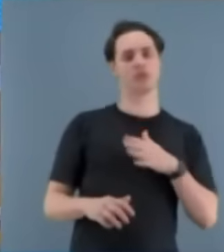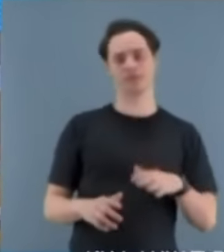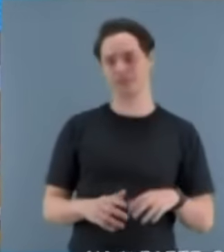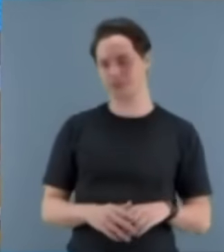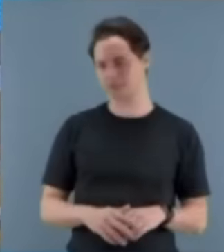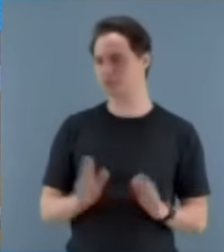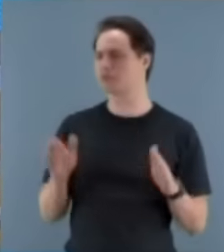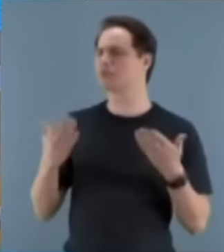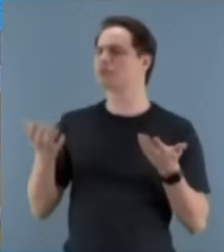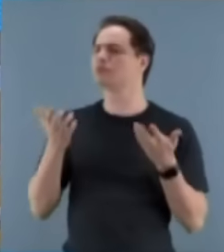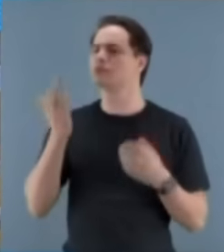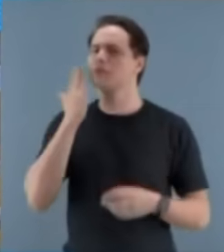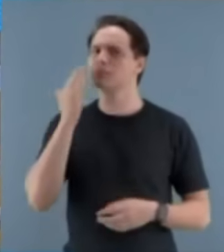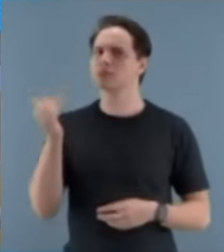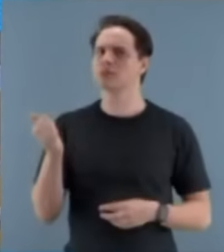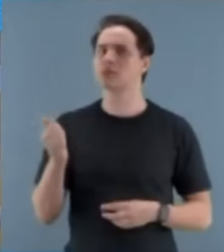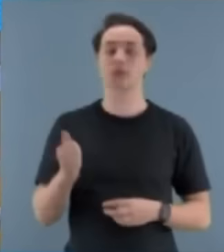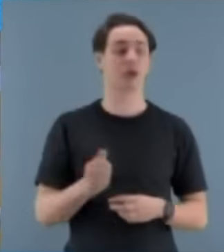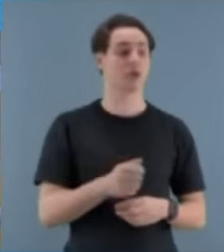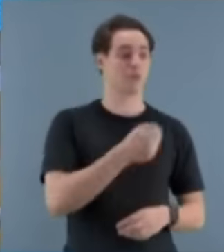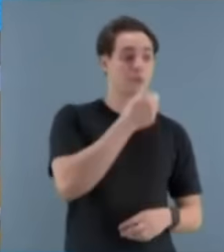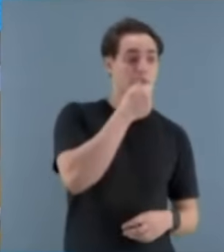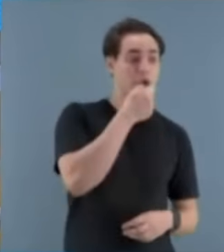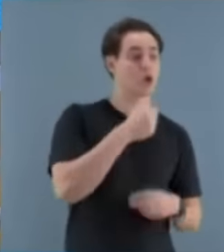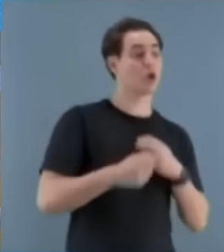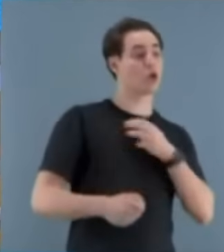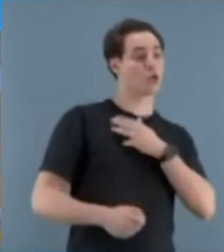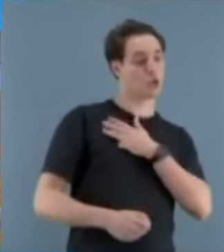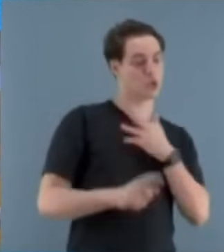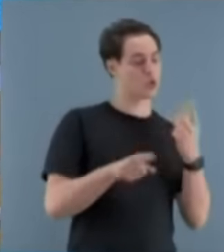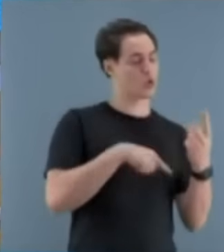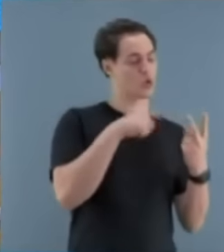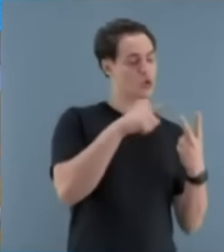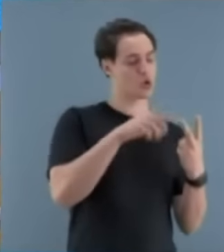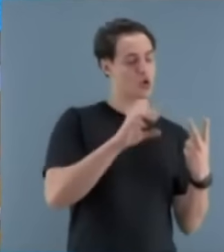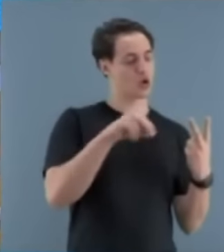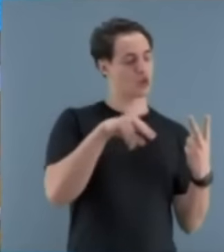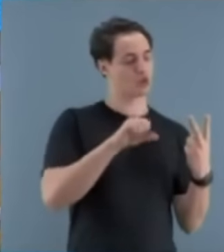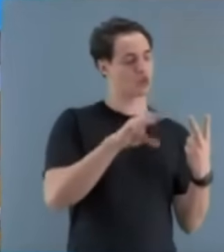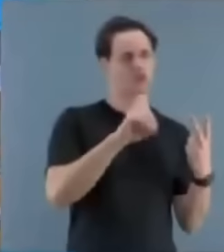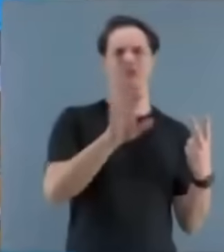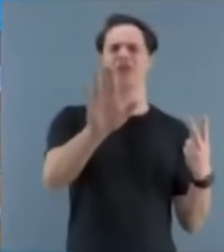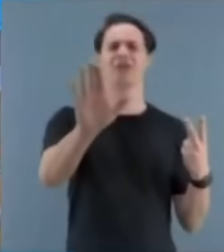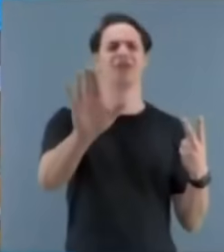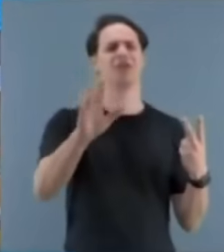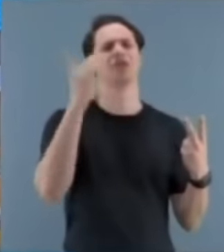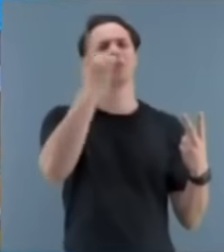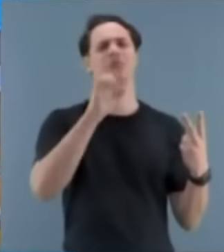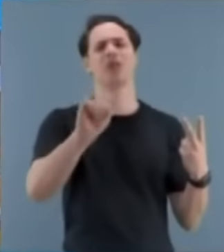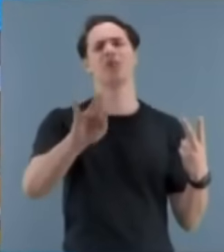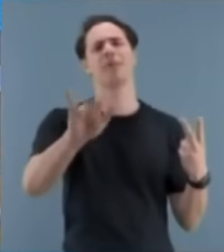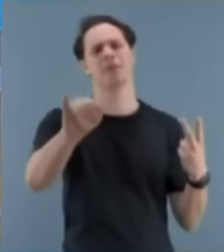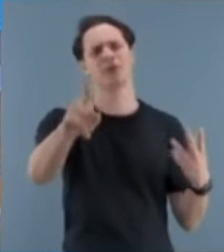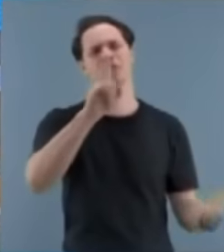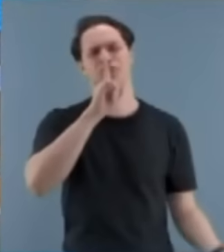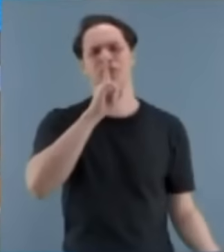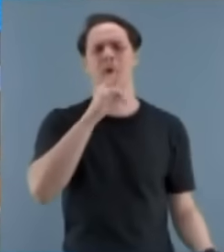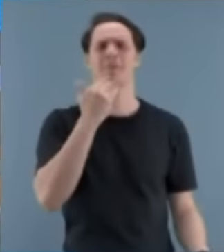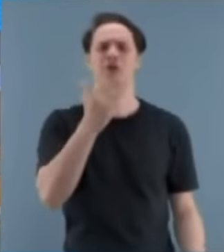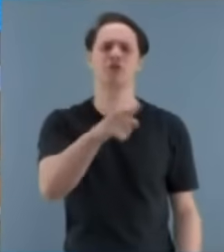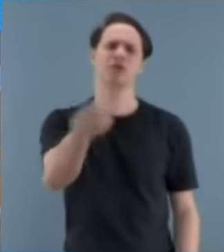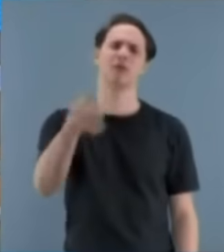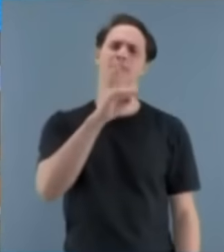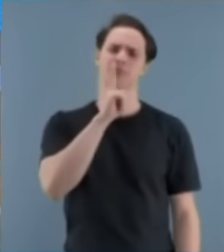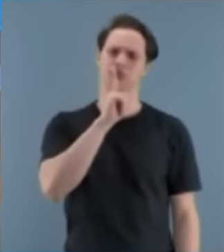Eu quero saber o seguinte. O Lula, O pessoal do consórcio Nordeste... Deputado Abílio, senhores deputados,